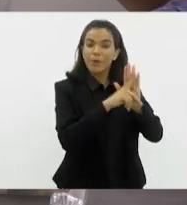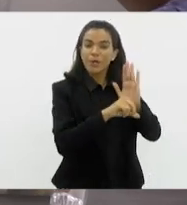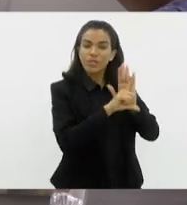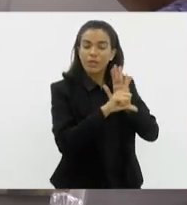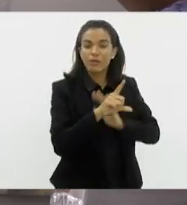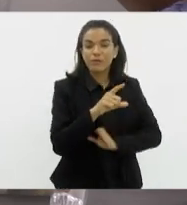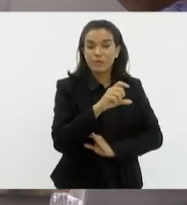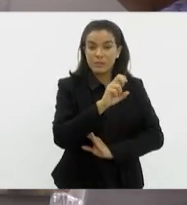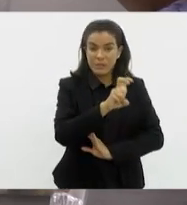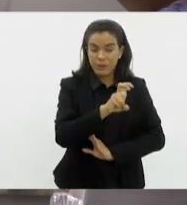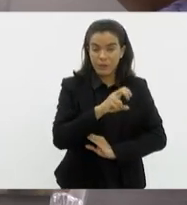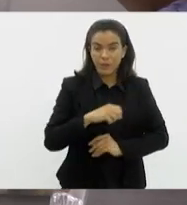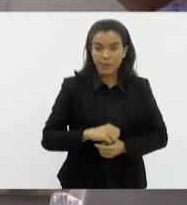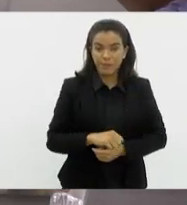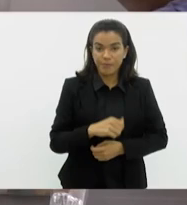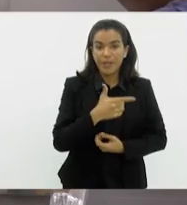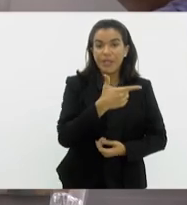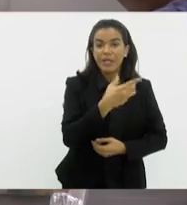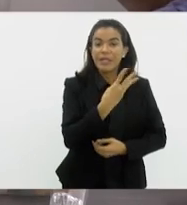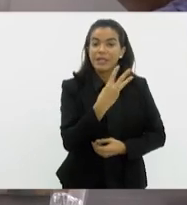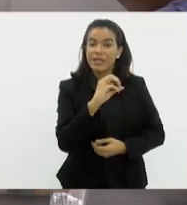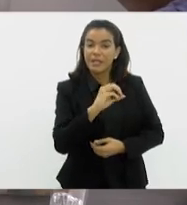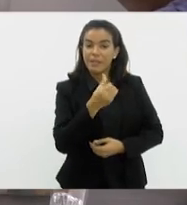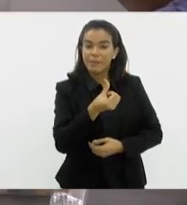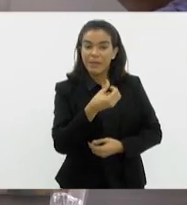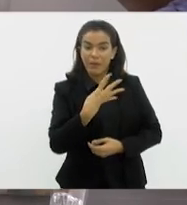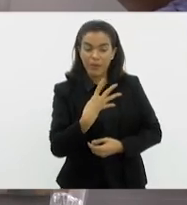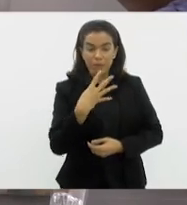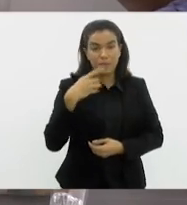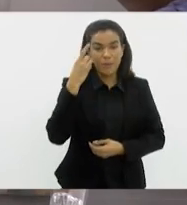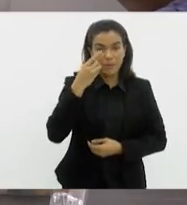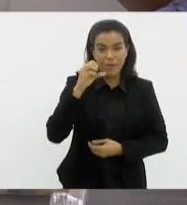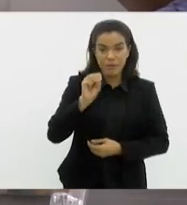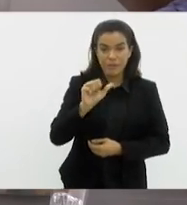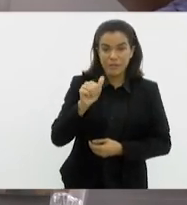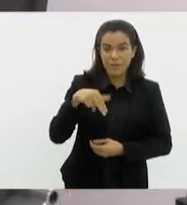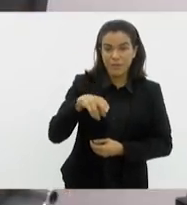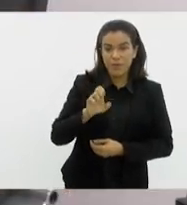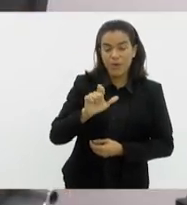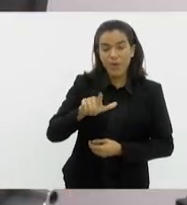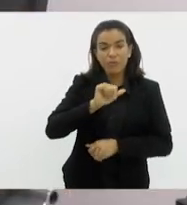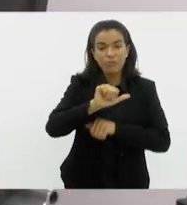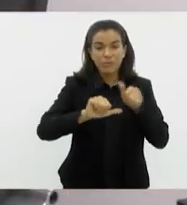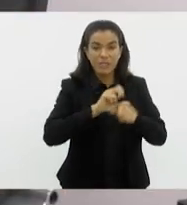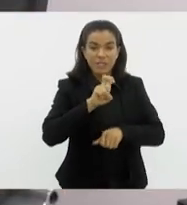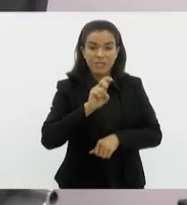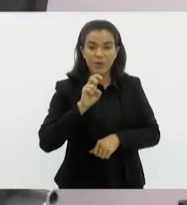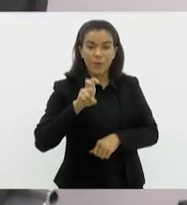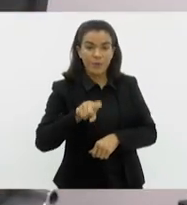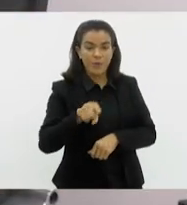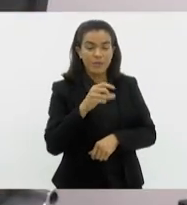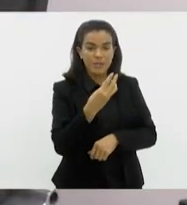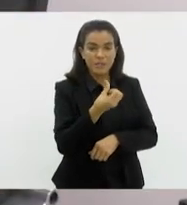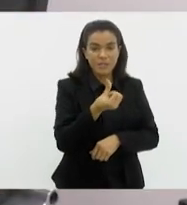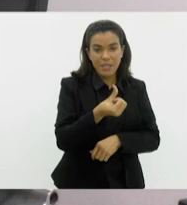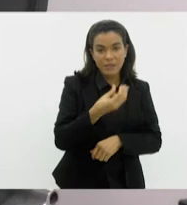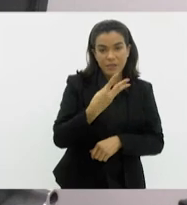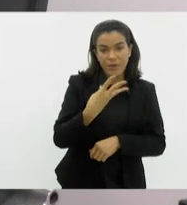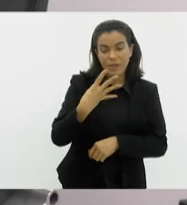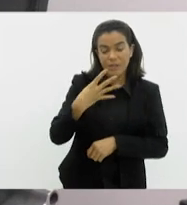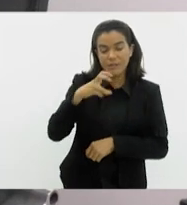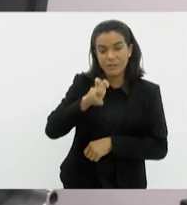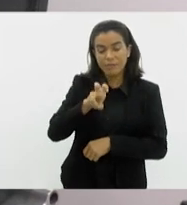5 da pauta. Projeto de lei 3064 de 24, de autoria do deputado Samuel Malafaia, que altera a lei 5.645 de 6 de janeiro de